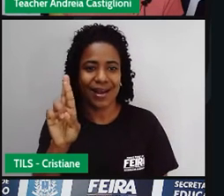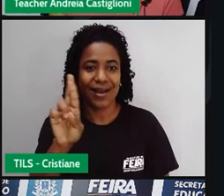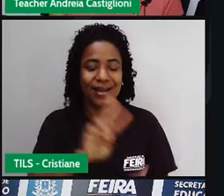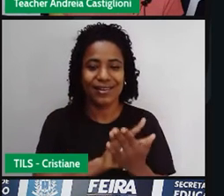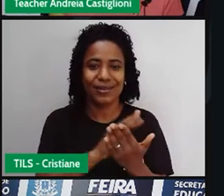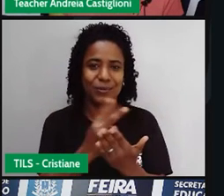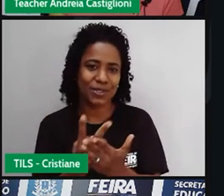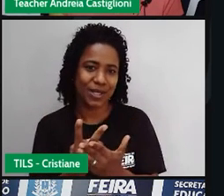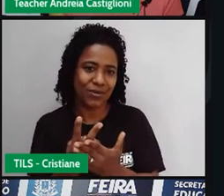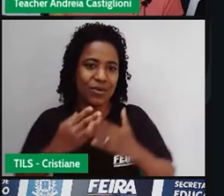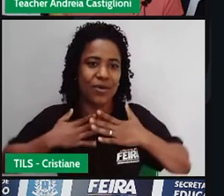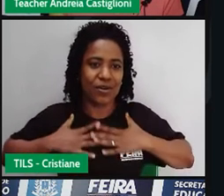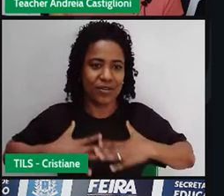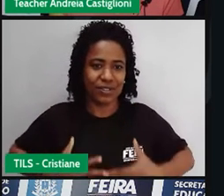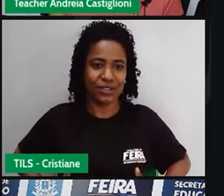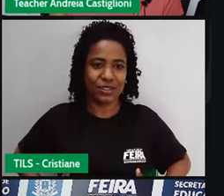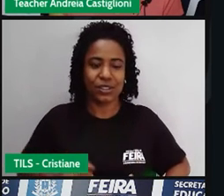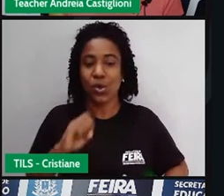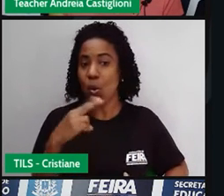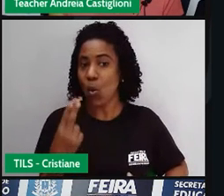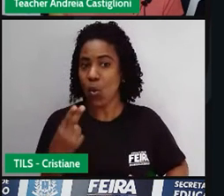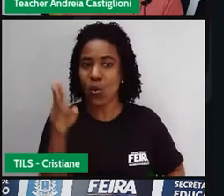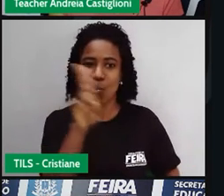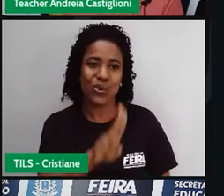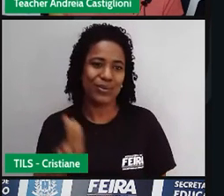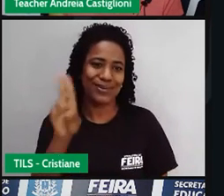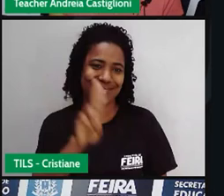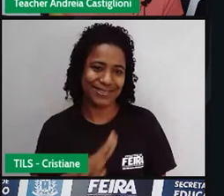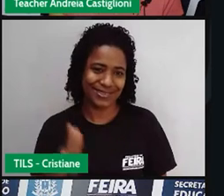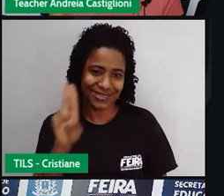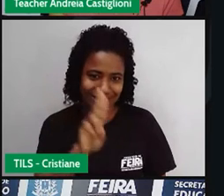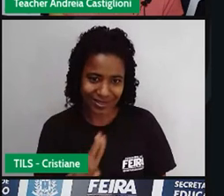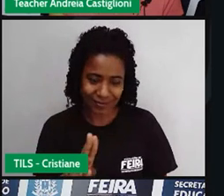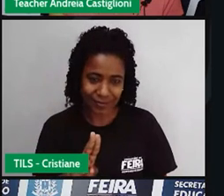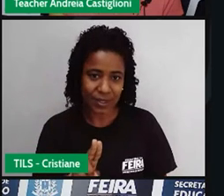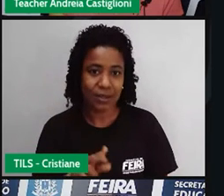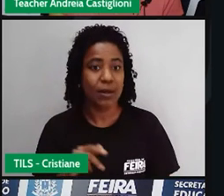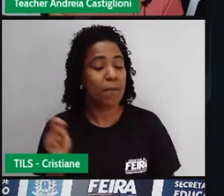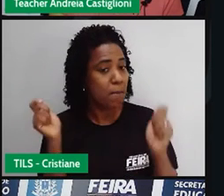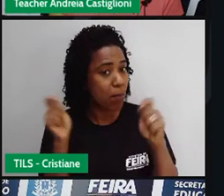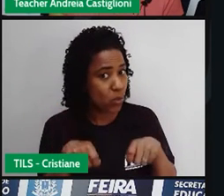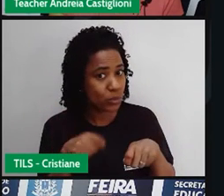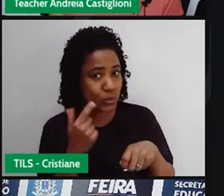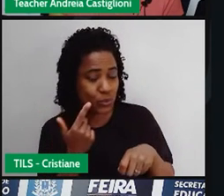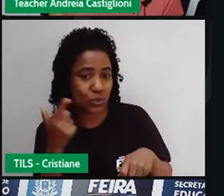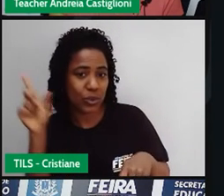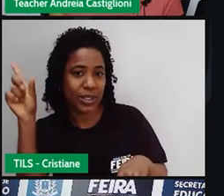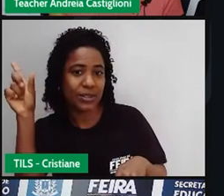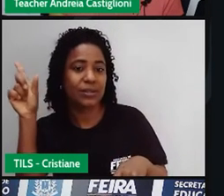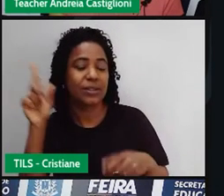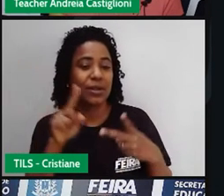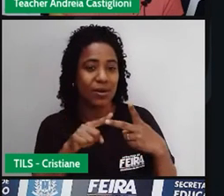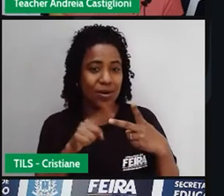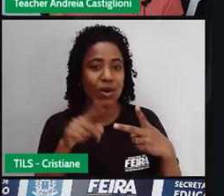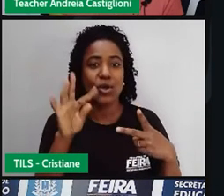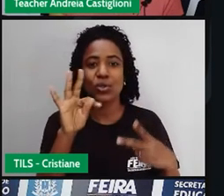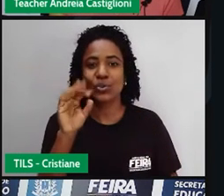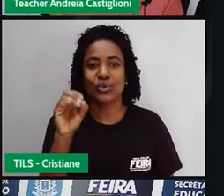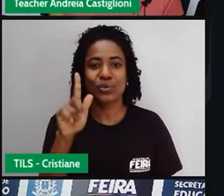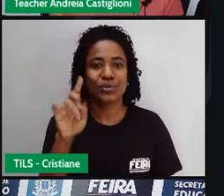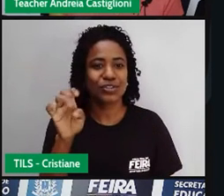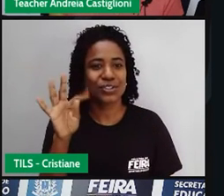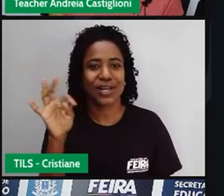ou usar mas nós também poderemos utilizar outras opções como chegar Av Oeste